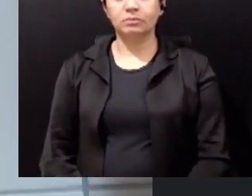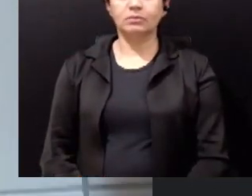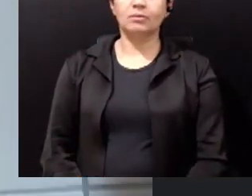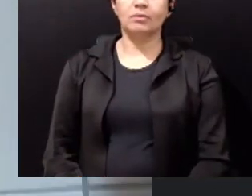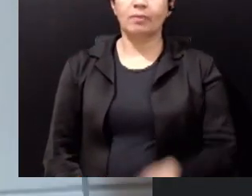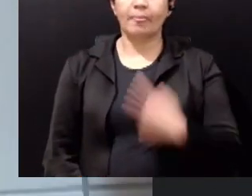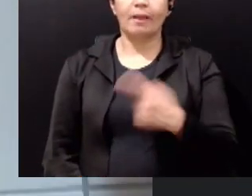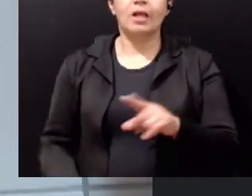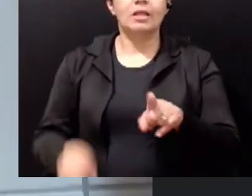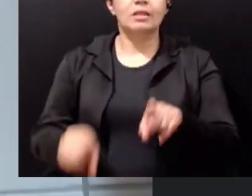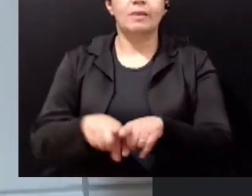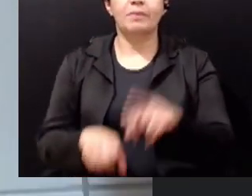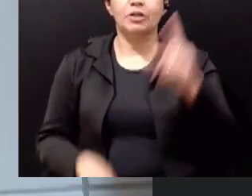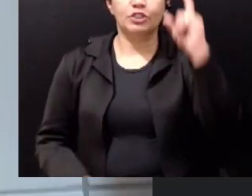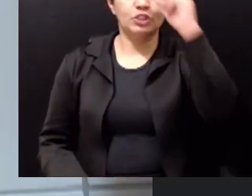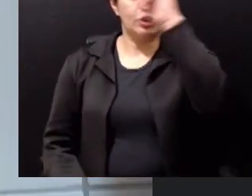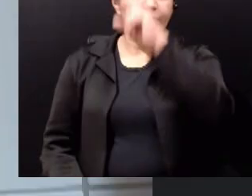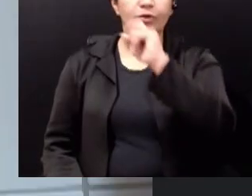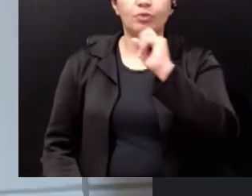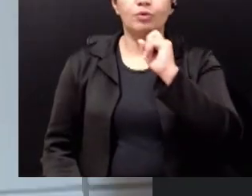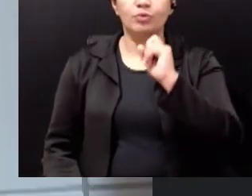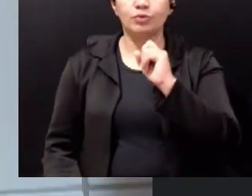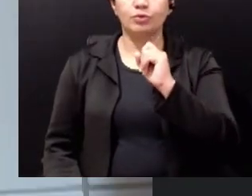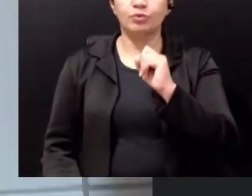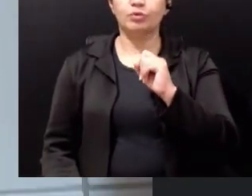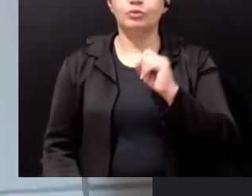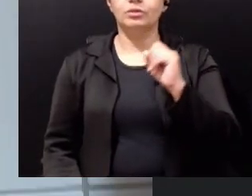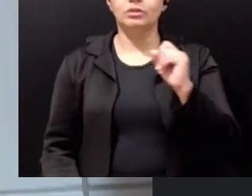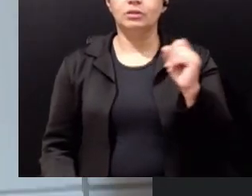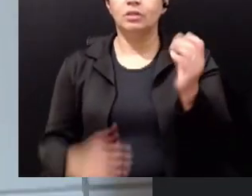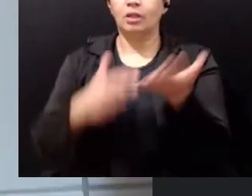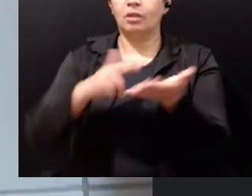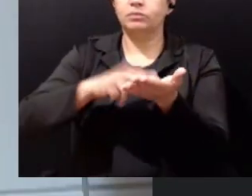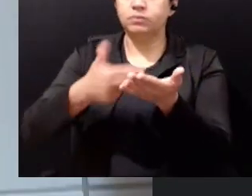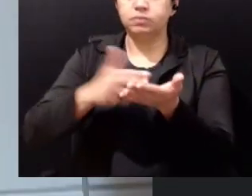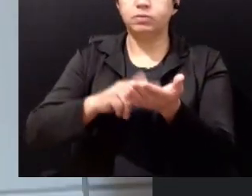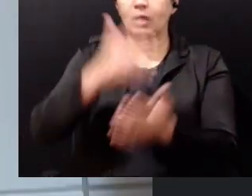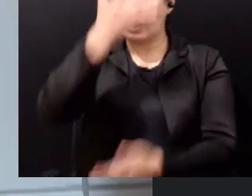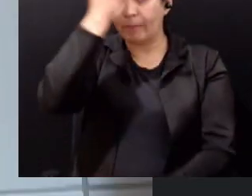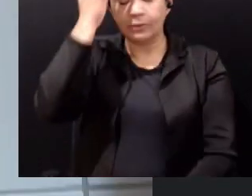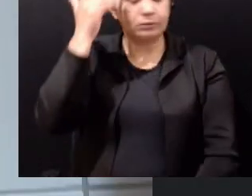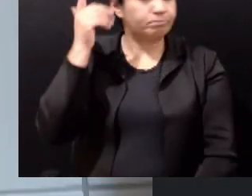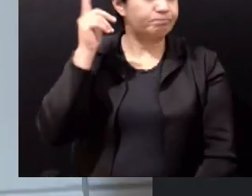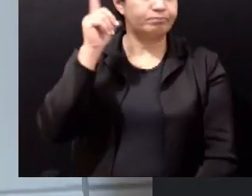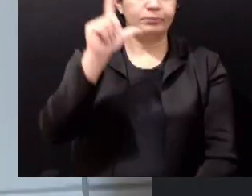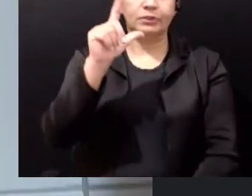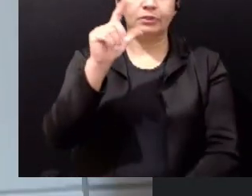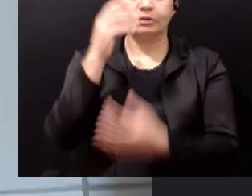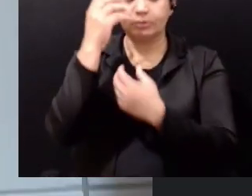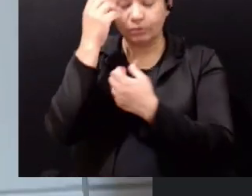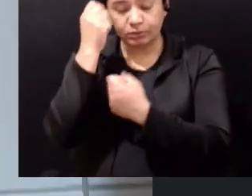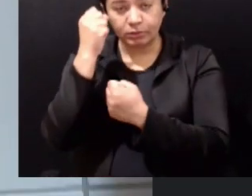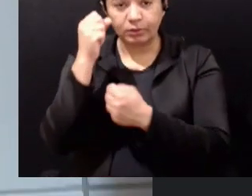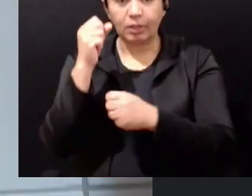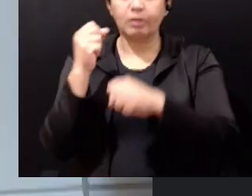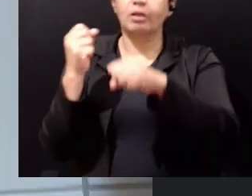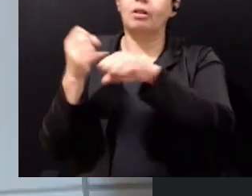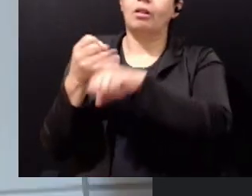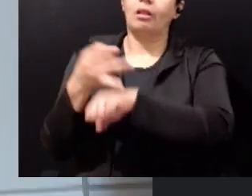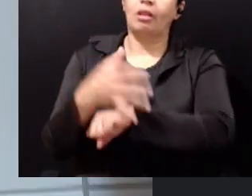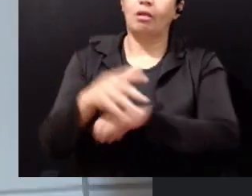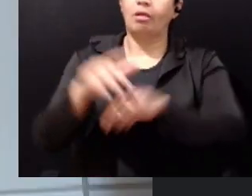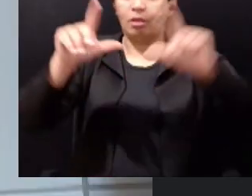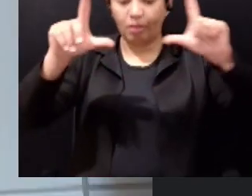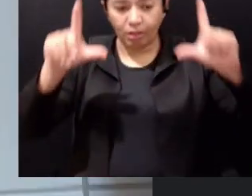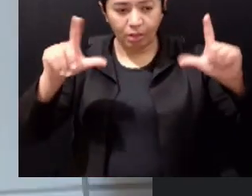até dificuldades pode levar também insônia ali, porque a pessoa fica, às vezes, à noite, até tarde nas telas, né? Então,